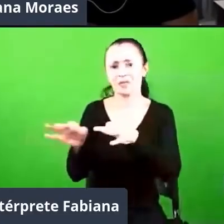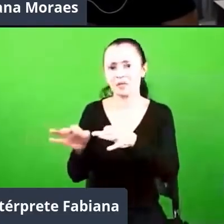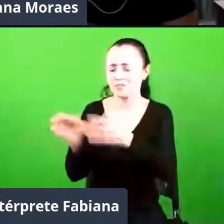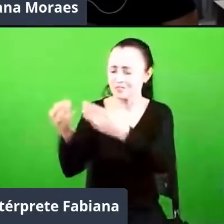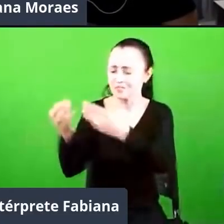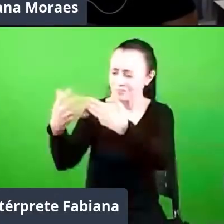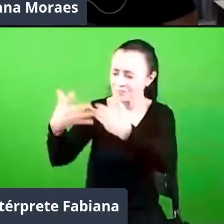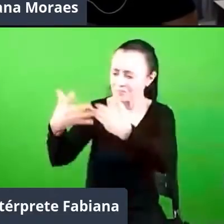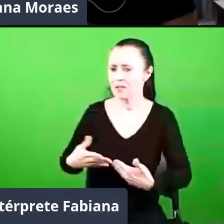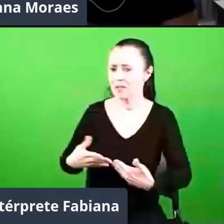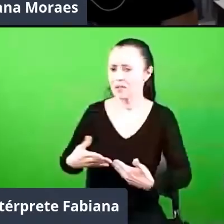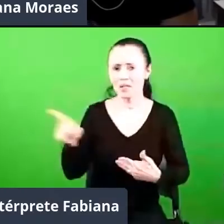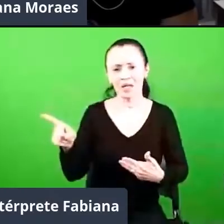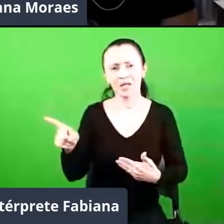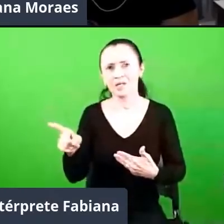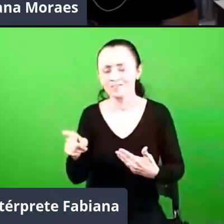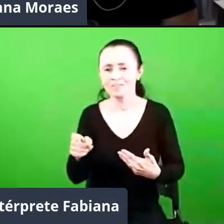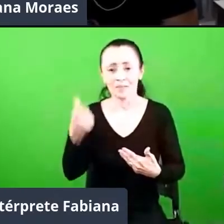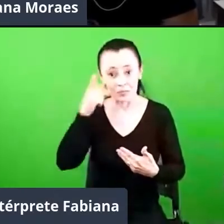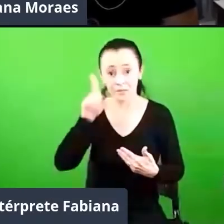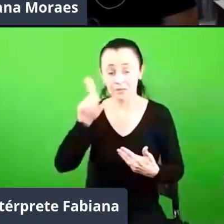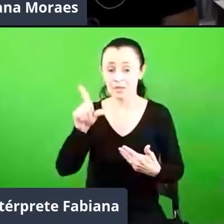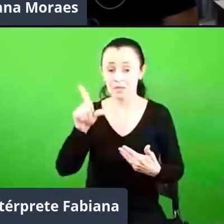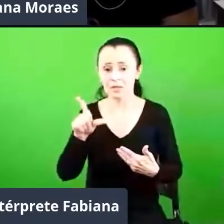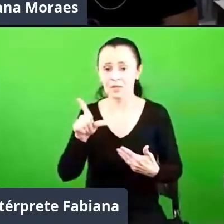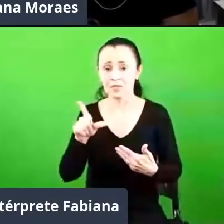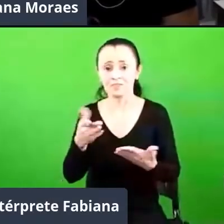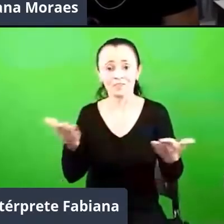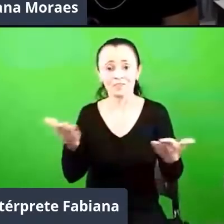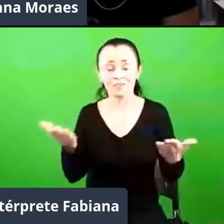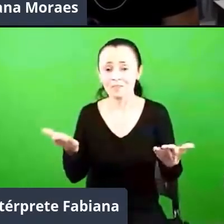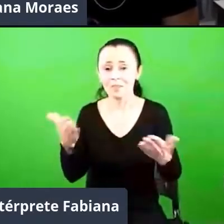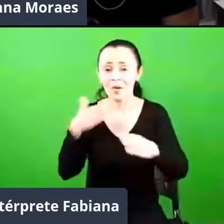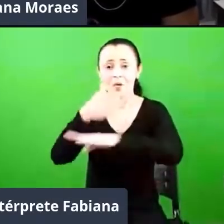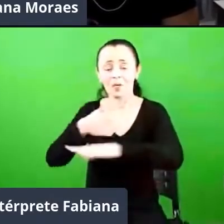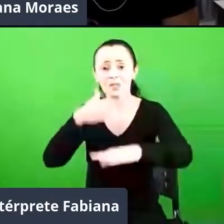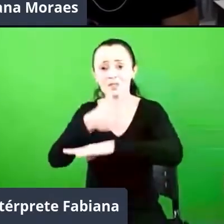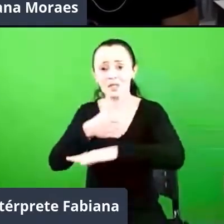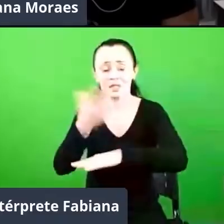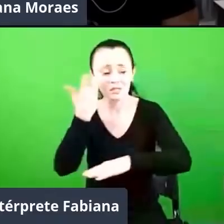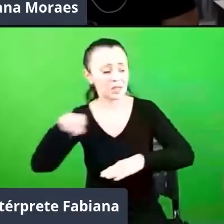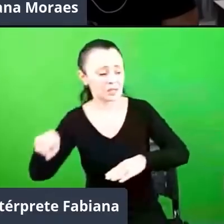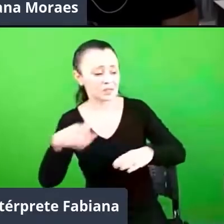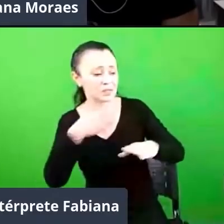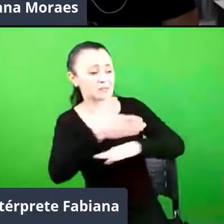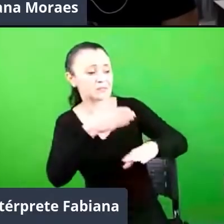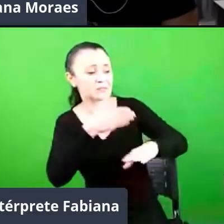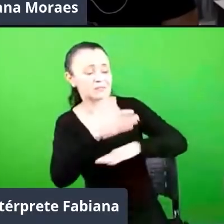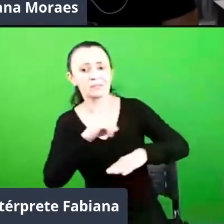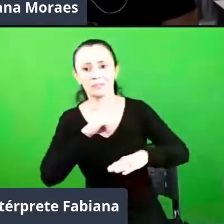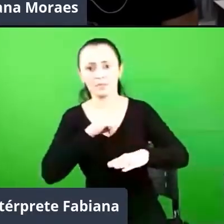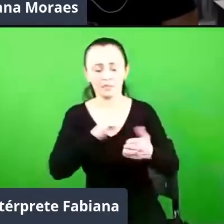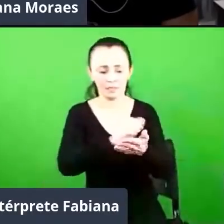para fazer essa orientação, né? Qual o acesso que essa criança tem a essa atividade que a